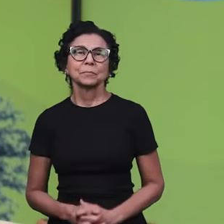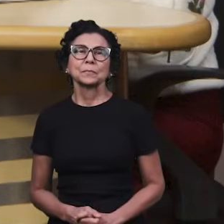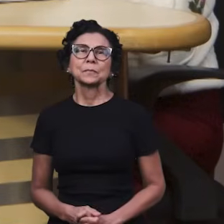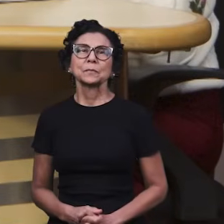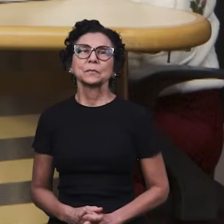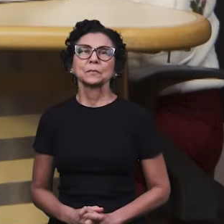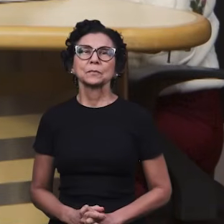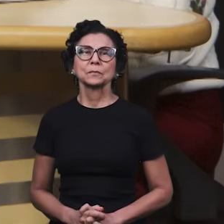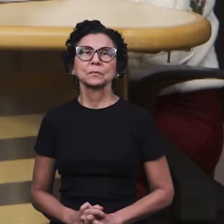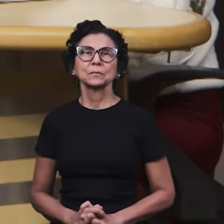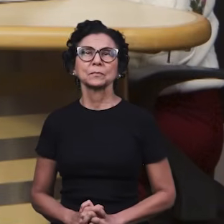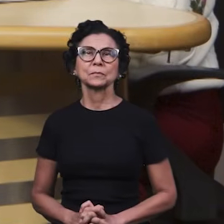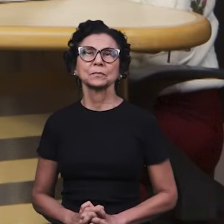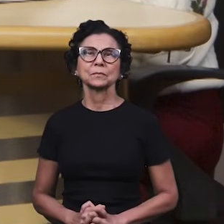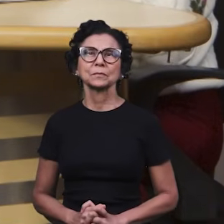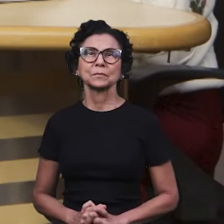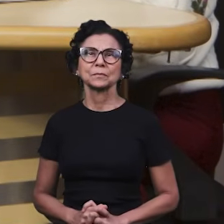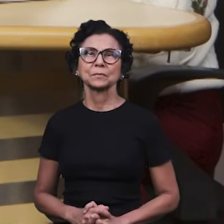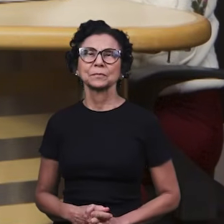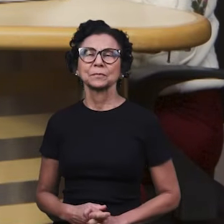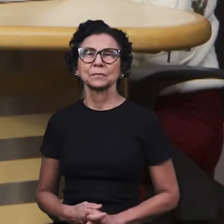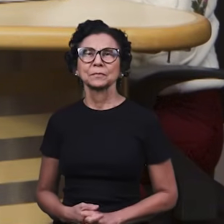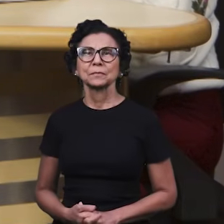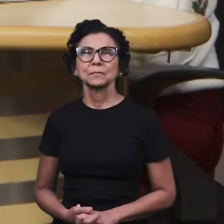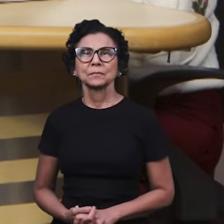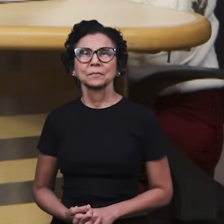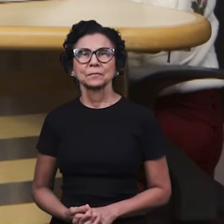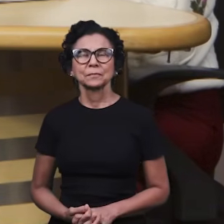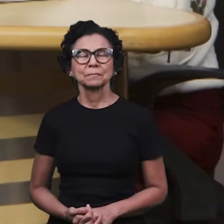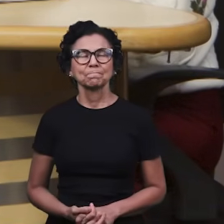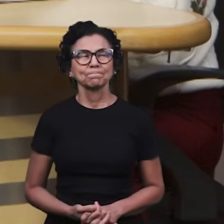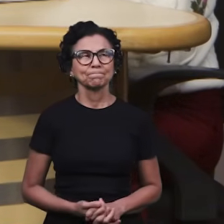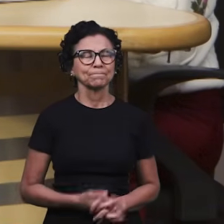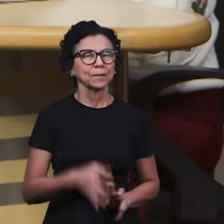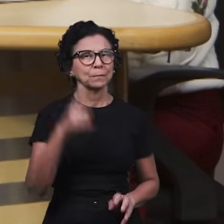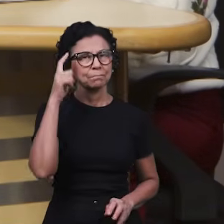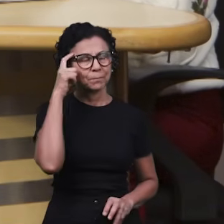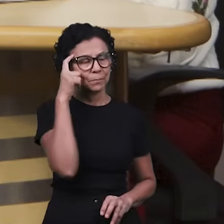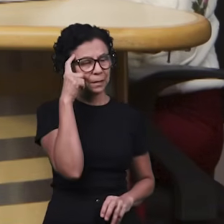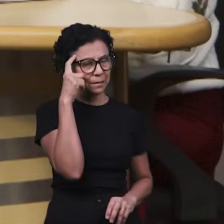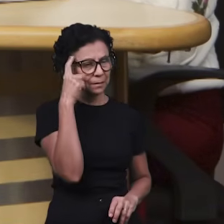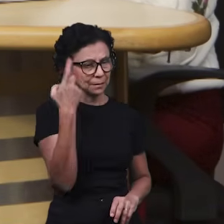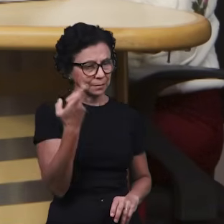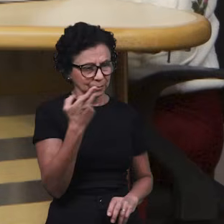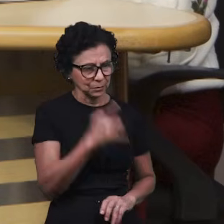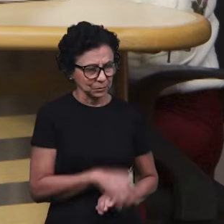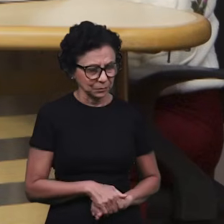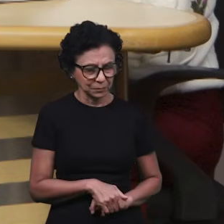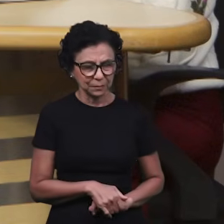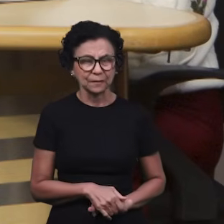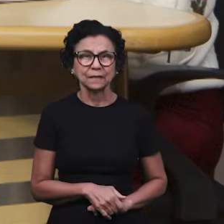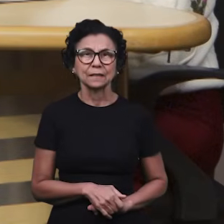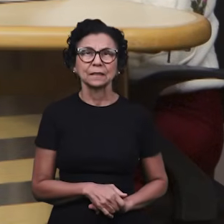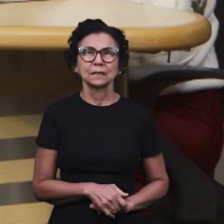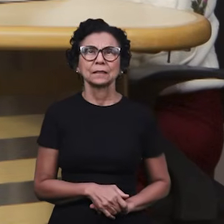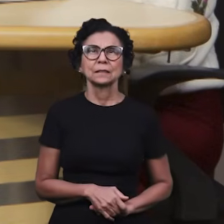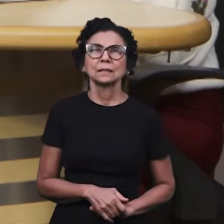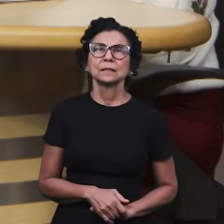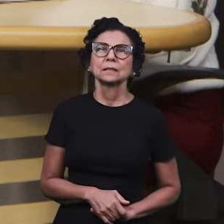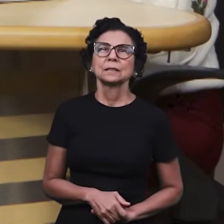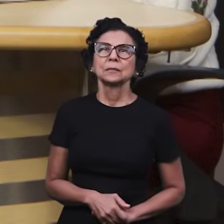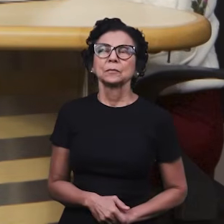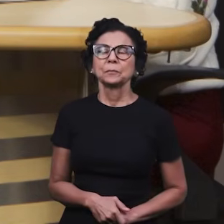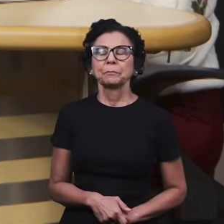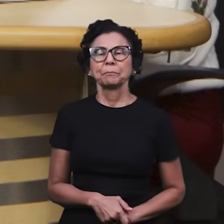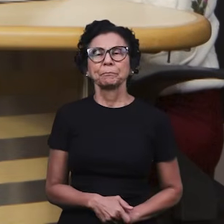Aí, quando Jaque fala a respeito disso, eu fico pensando nas nossas salas, nas